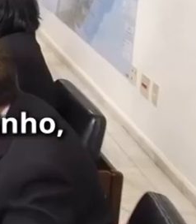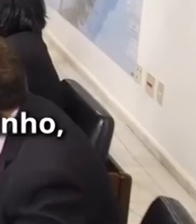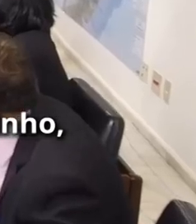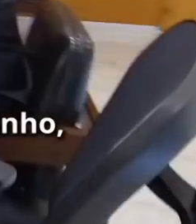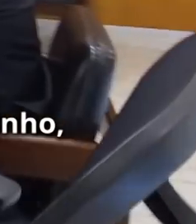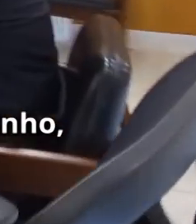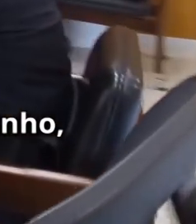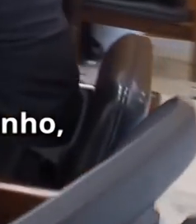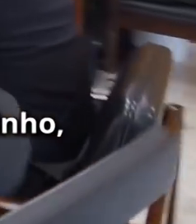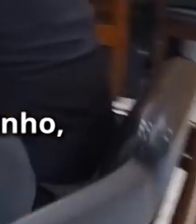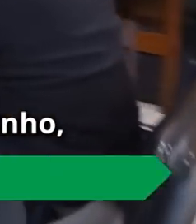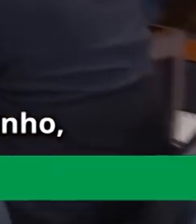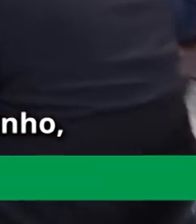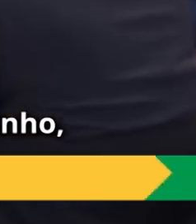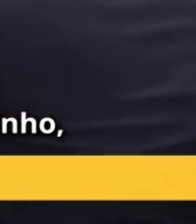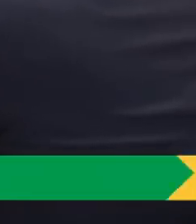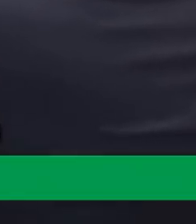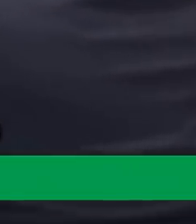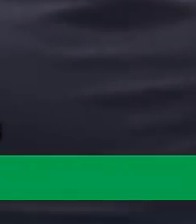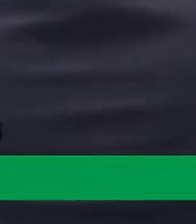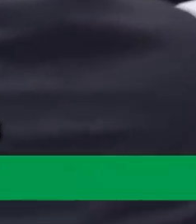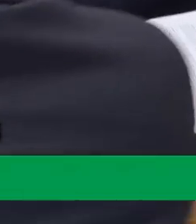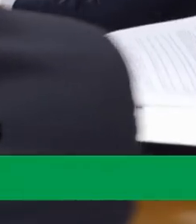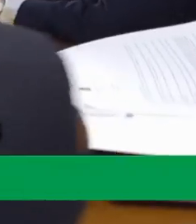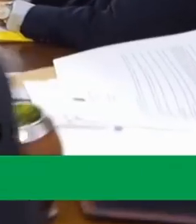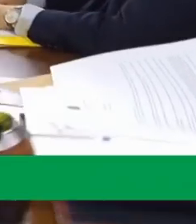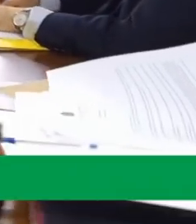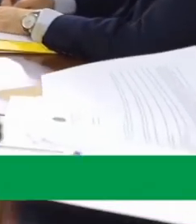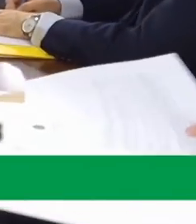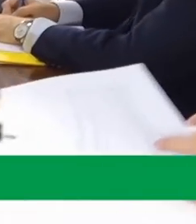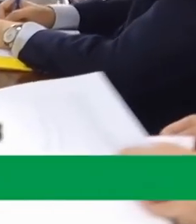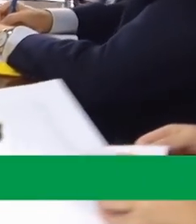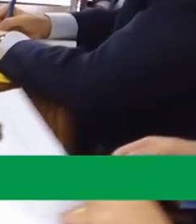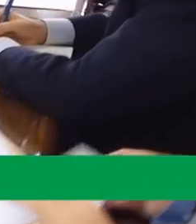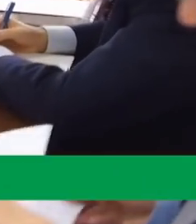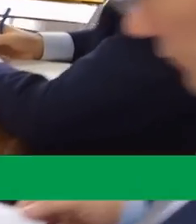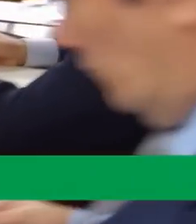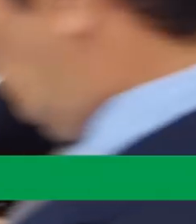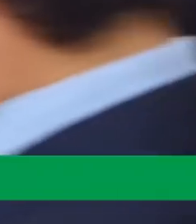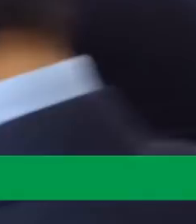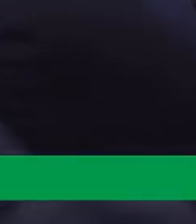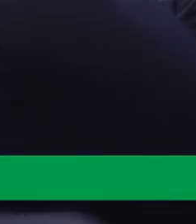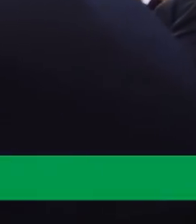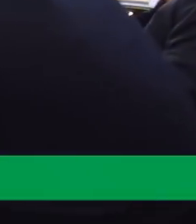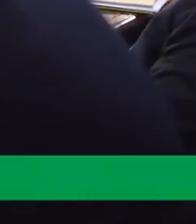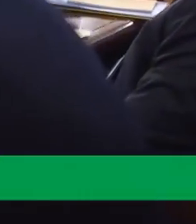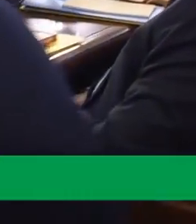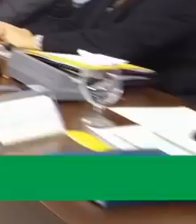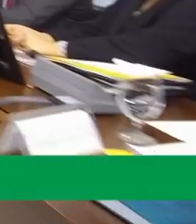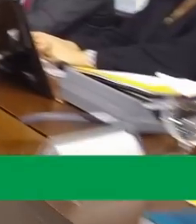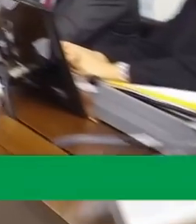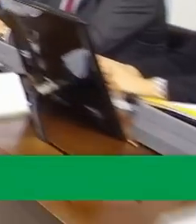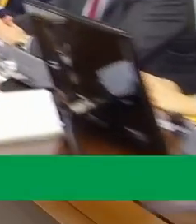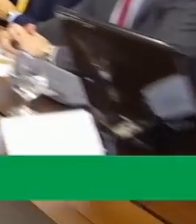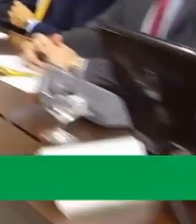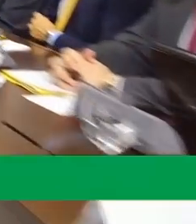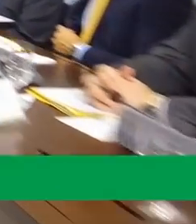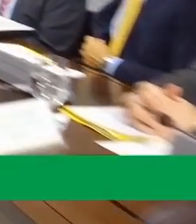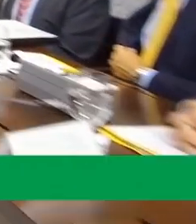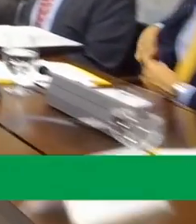Nós analisamos toda a situação de Brumadinho, estão sendo tomadas todas as medidas para mitigar, né, para